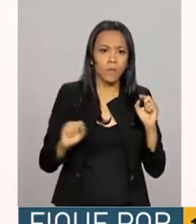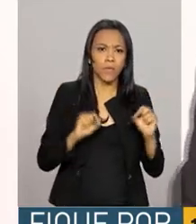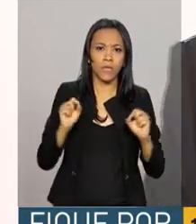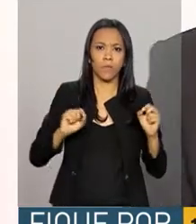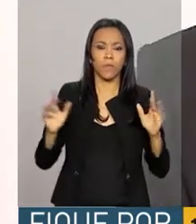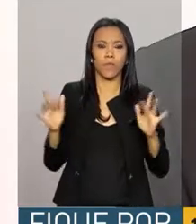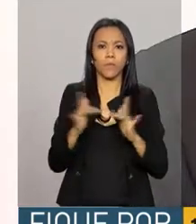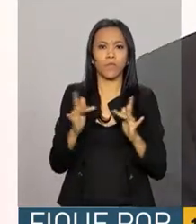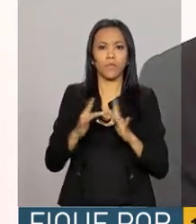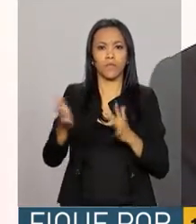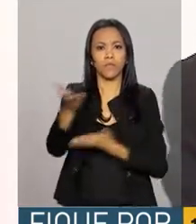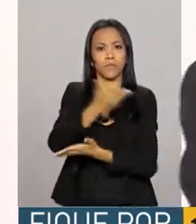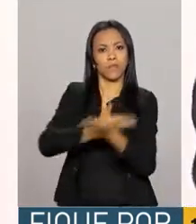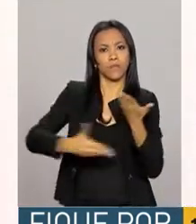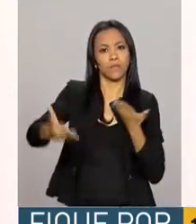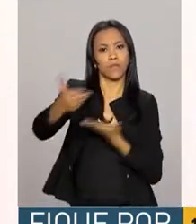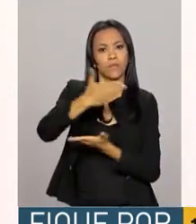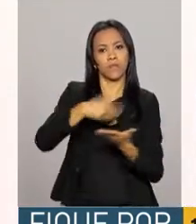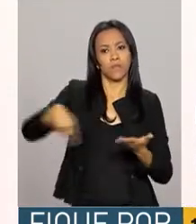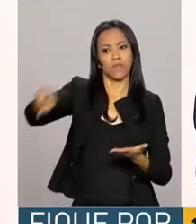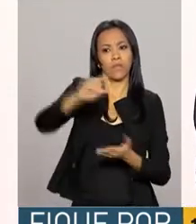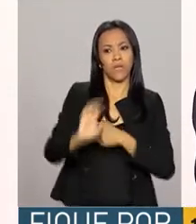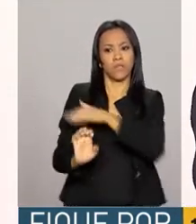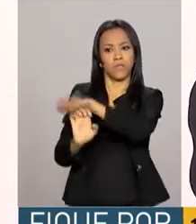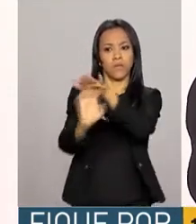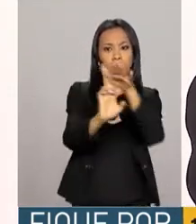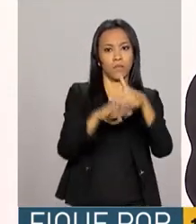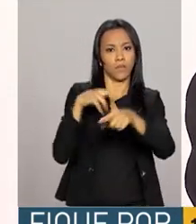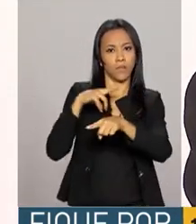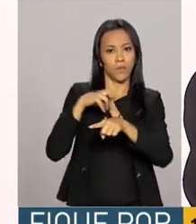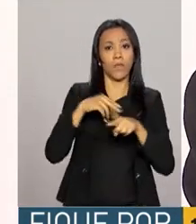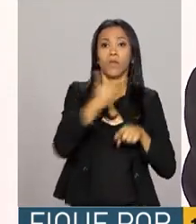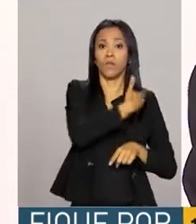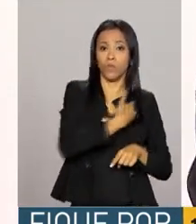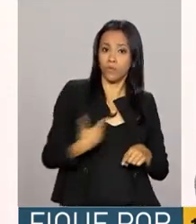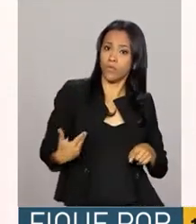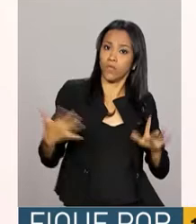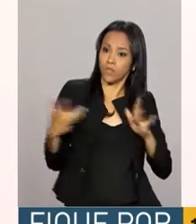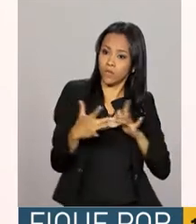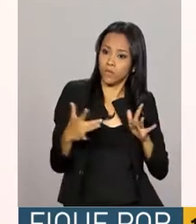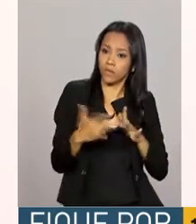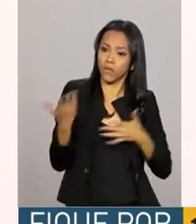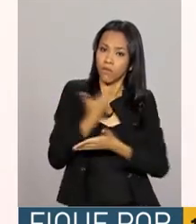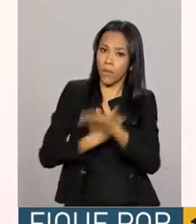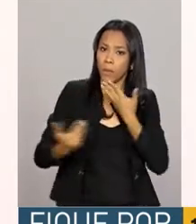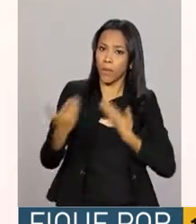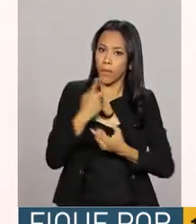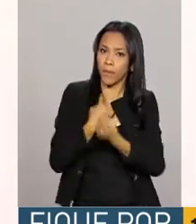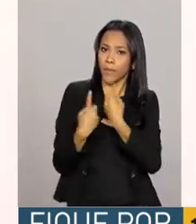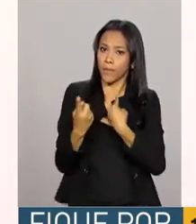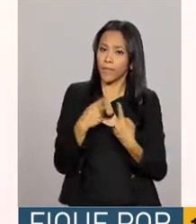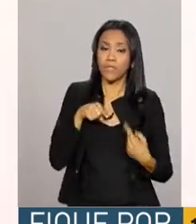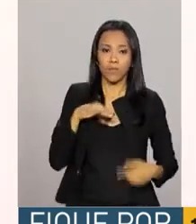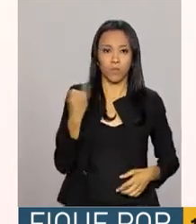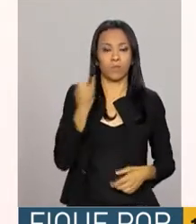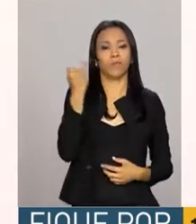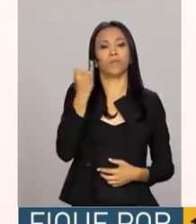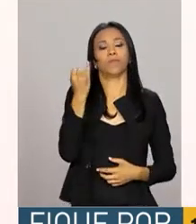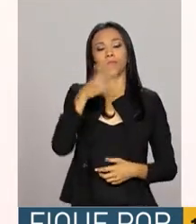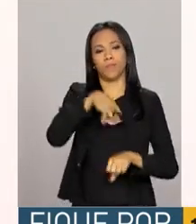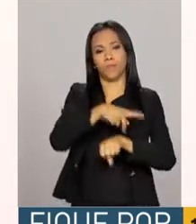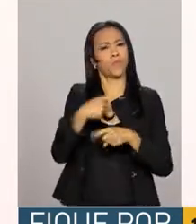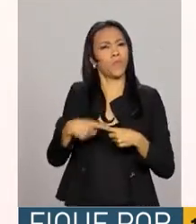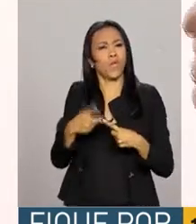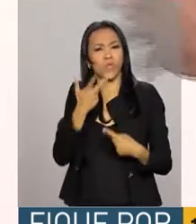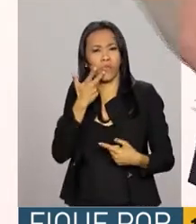o poder público eo poder privado a iniciativa privada não é importante para o país porque estou